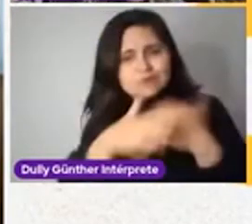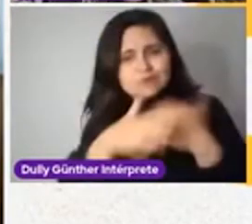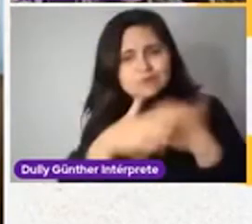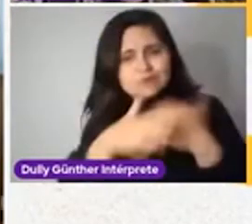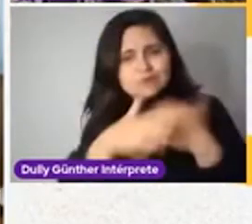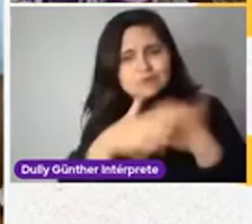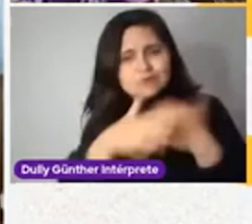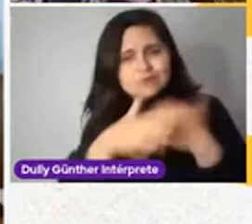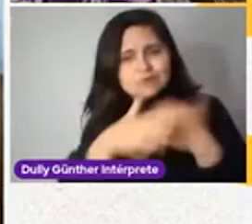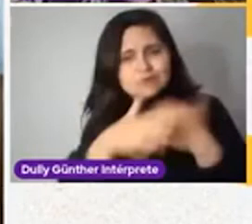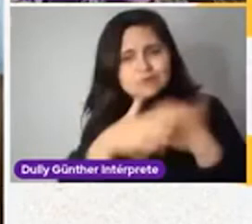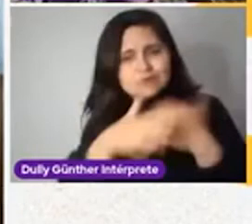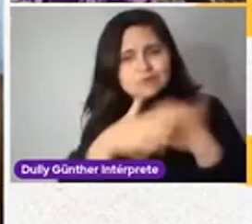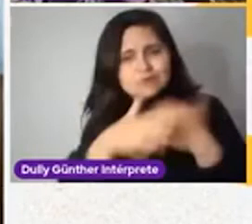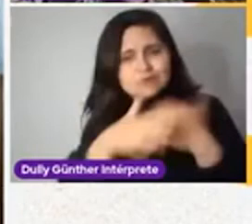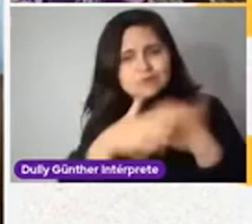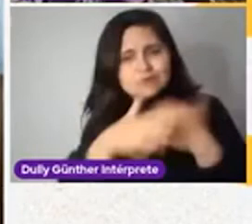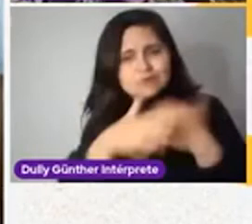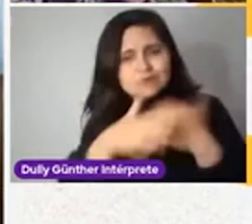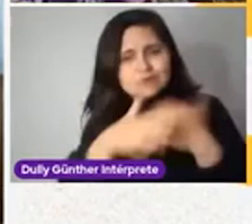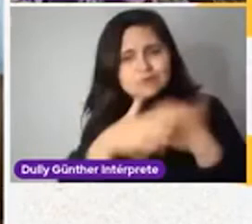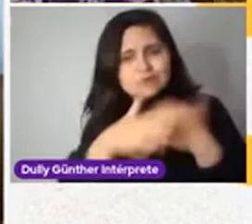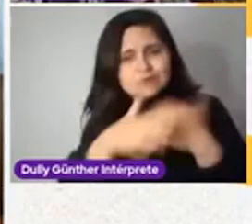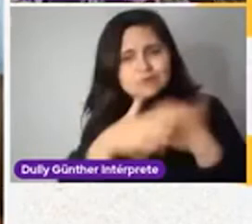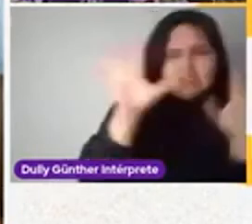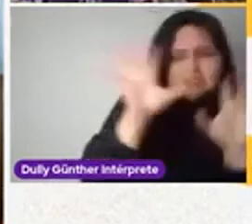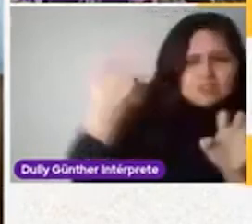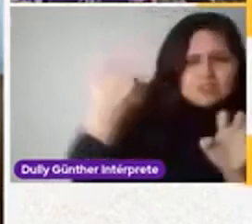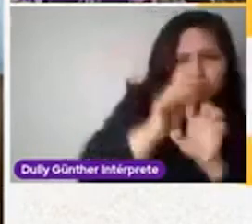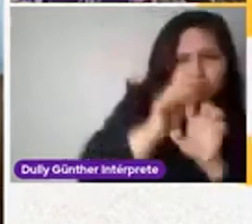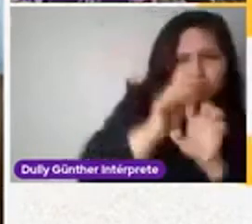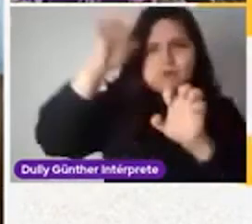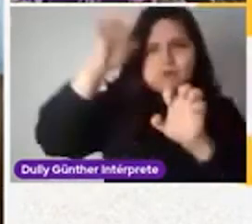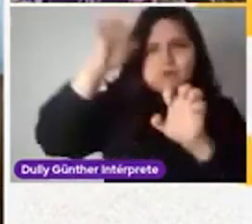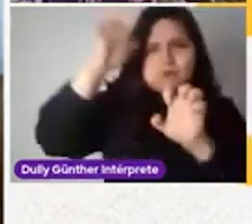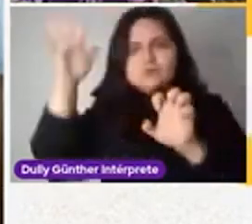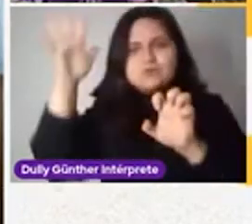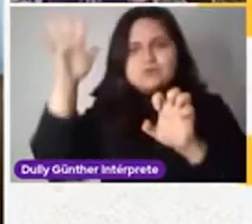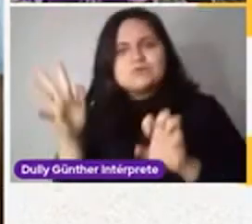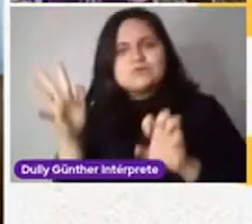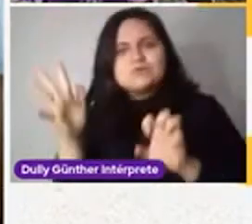brigas e clareia o mais escuro dos dias.